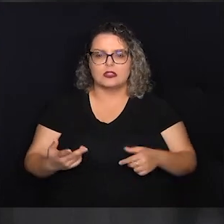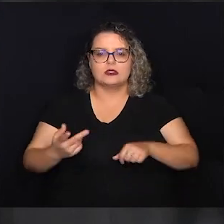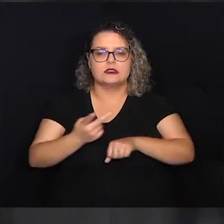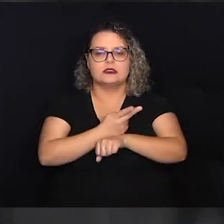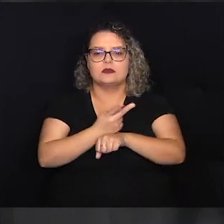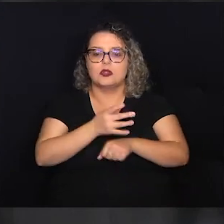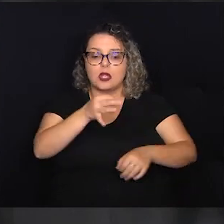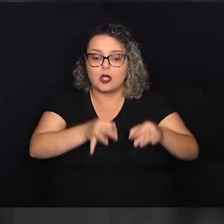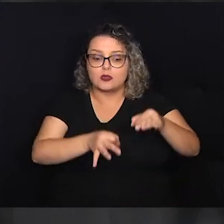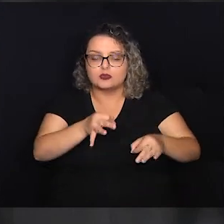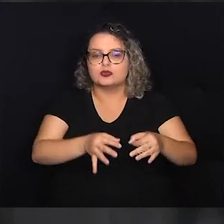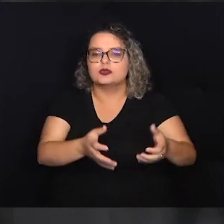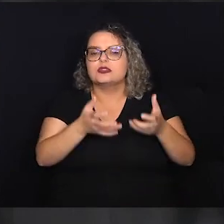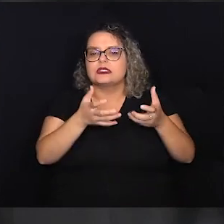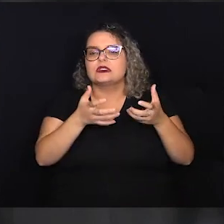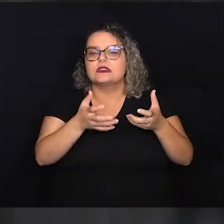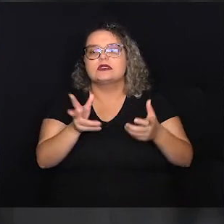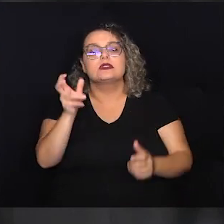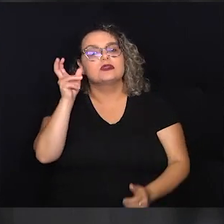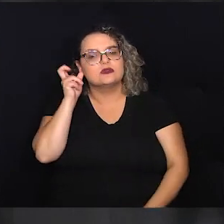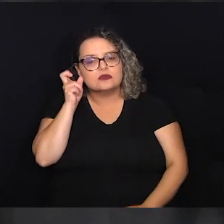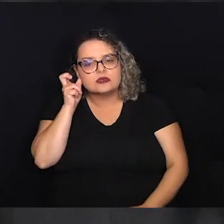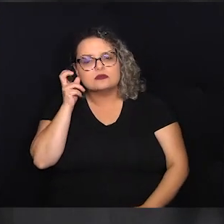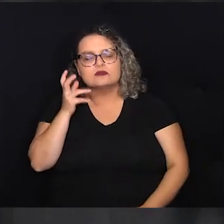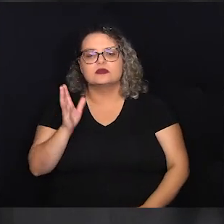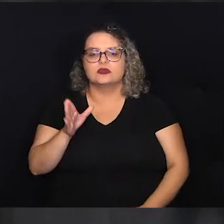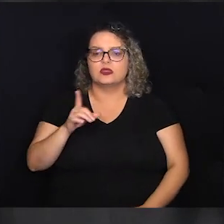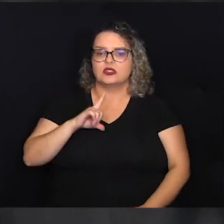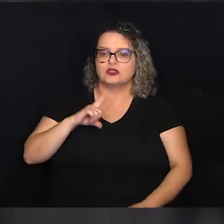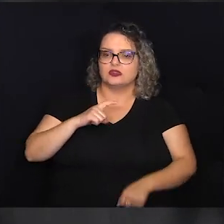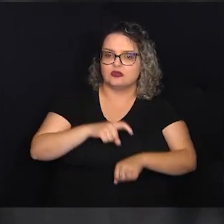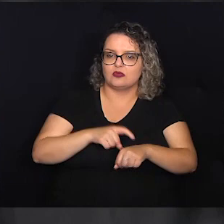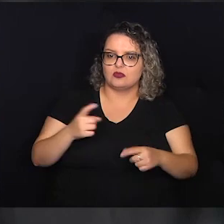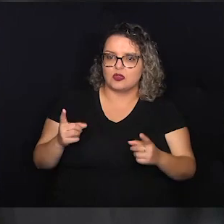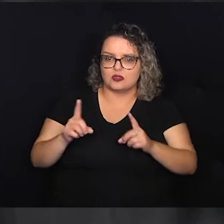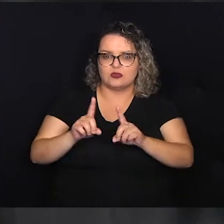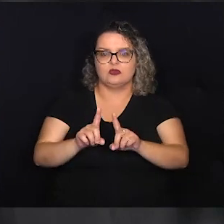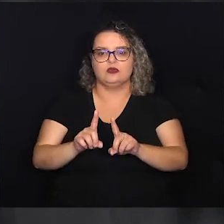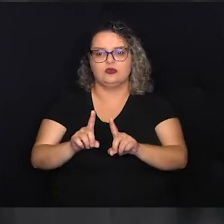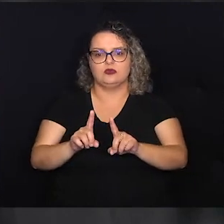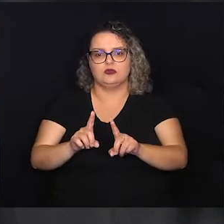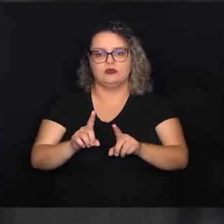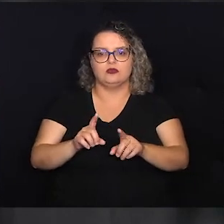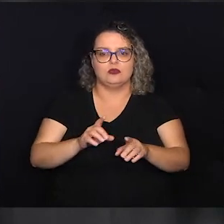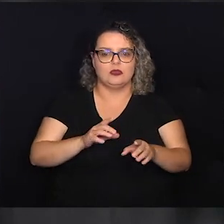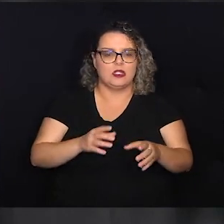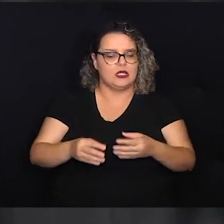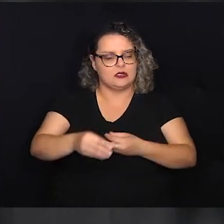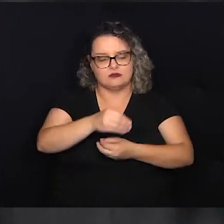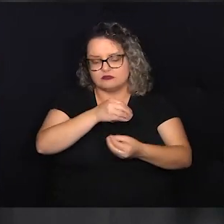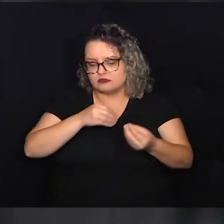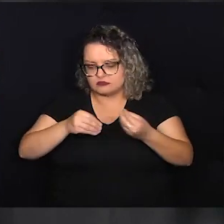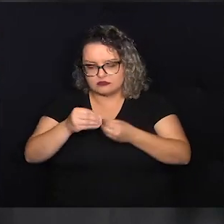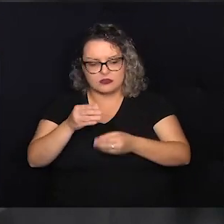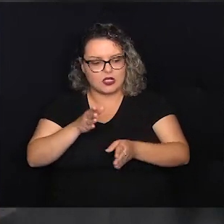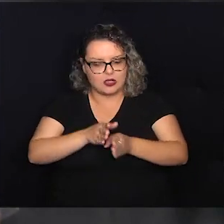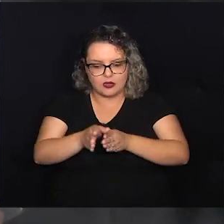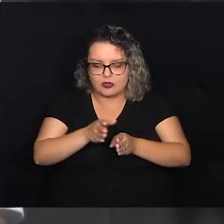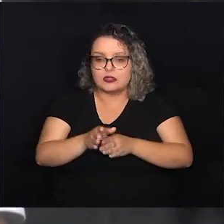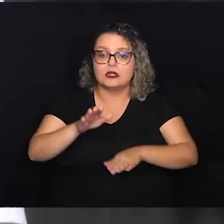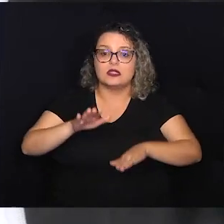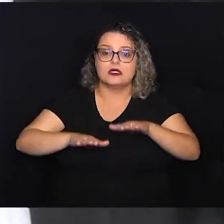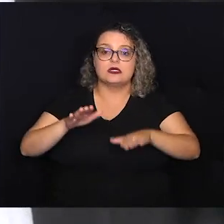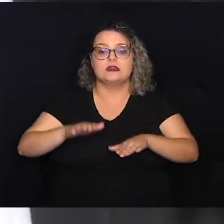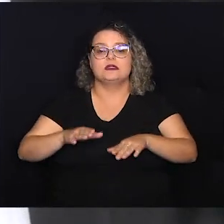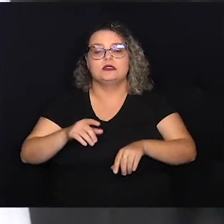nele aquela justiça que você gostaria de ouvir. Eu já tive momentos com ele, ele busca conciliar tudo, e momentos que a gente